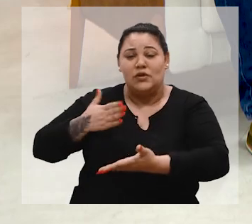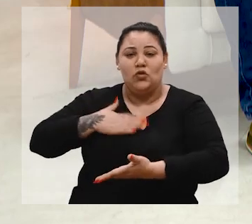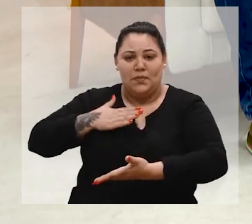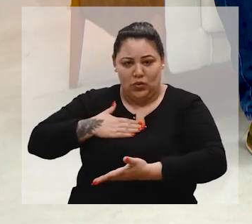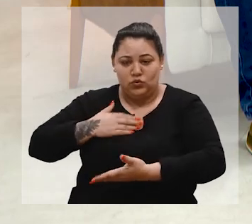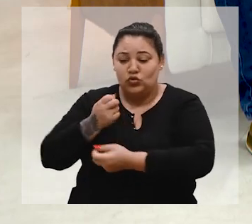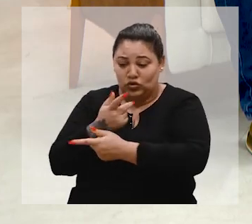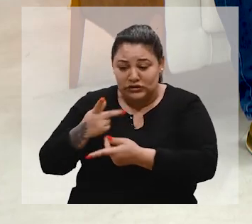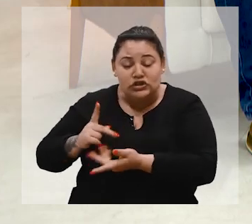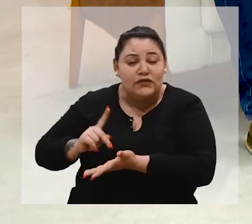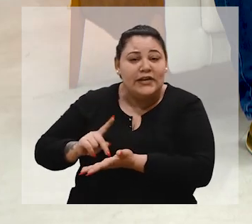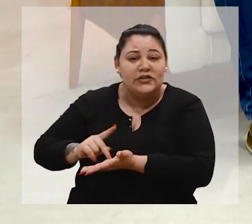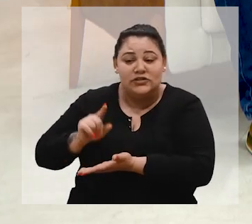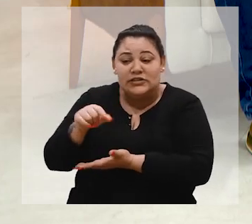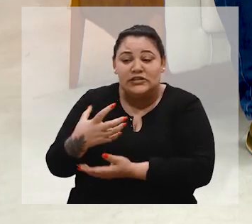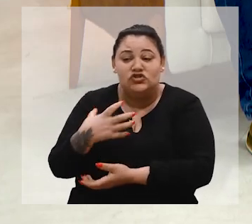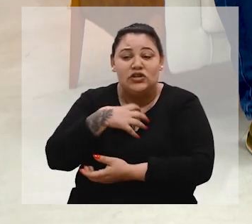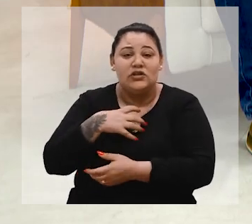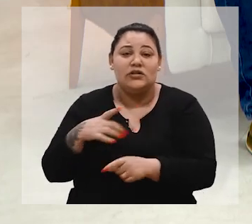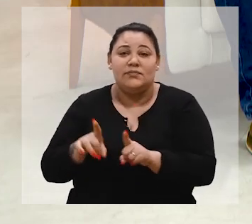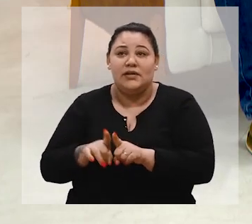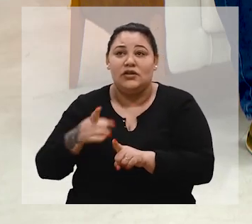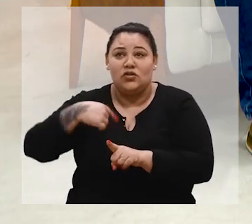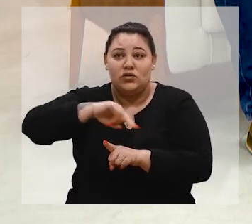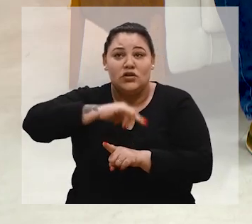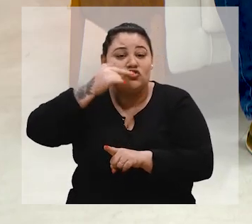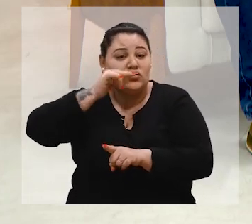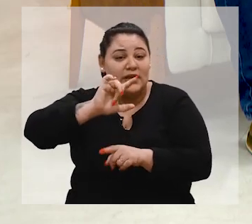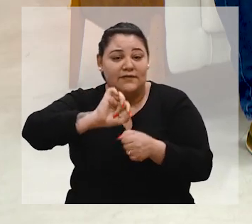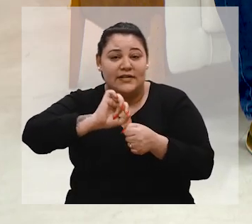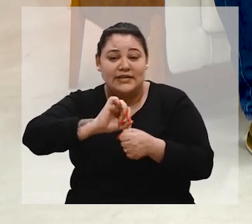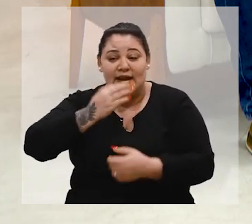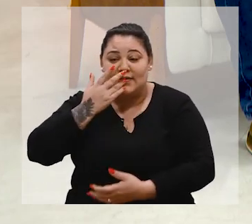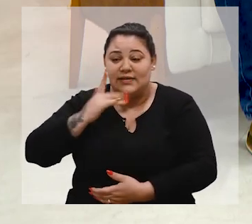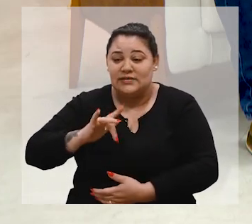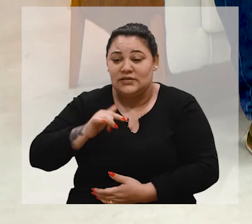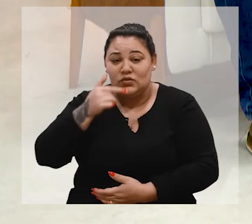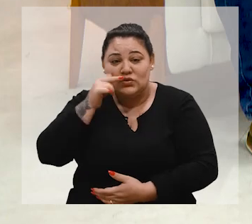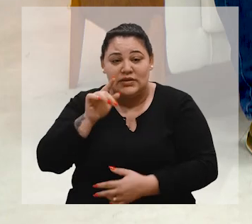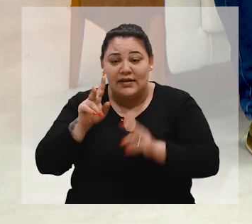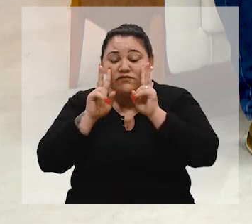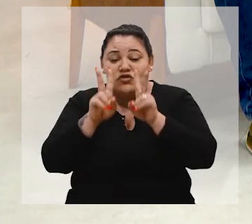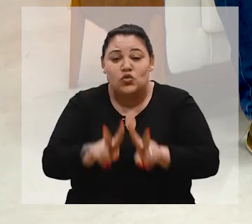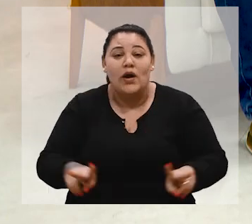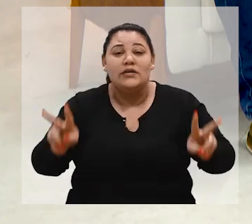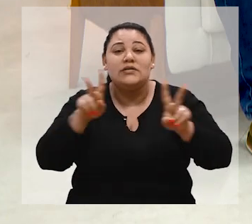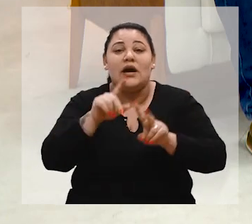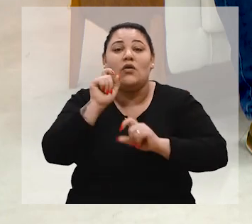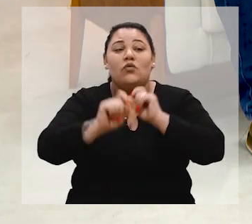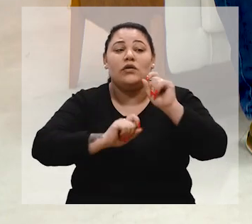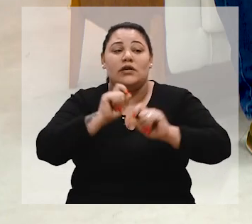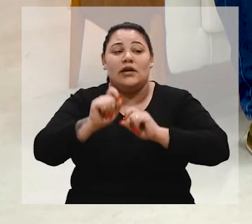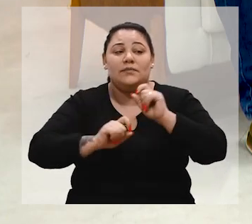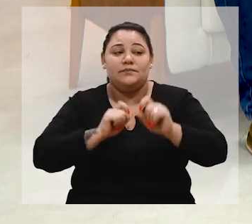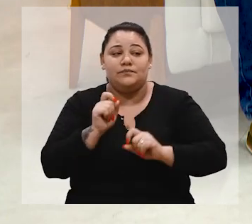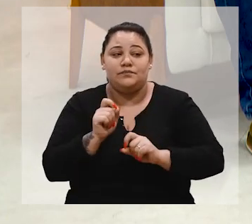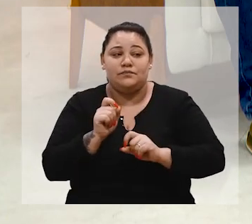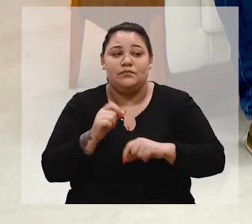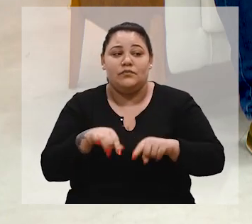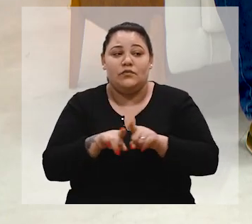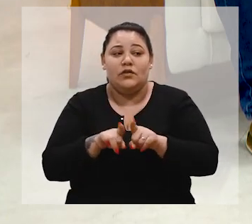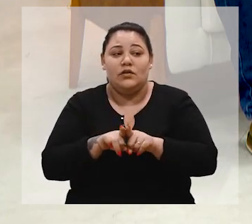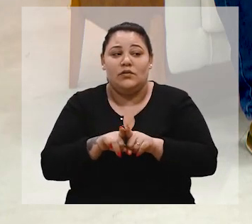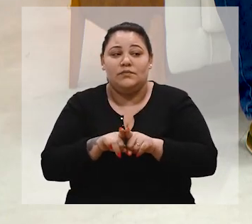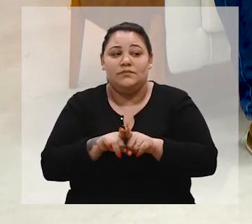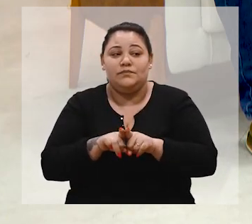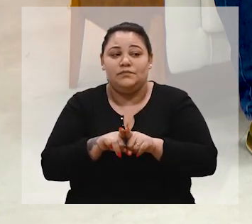são reais, e que dessa forma a gente consegue fazer com que a criança enxergue que isso que está acontecendo